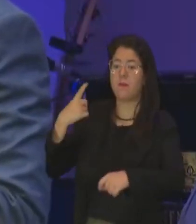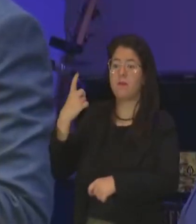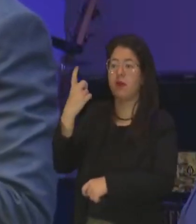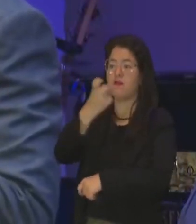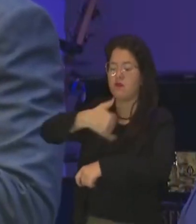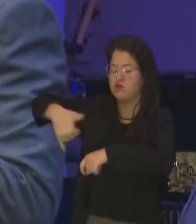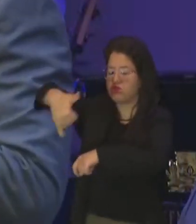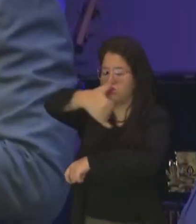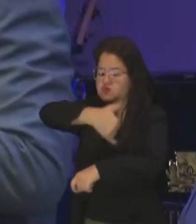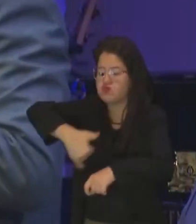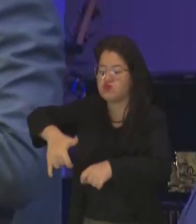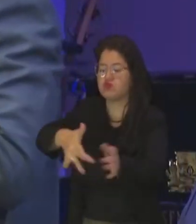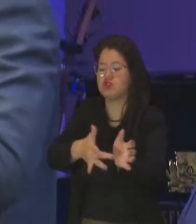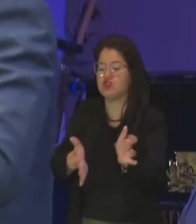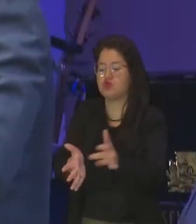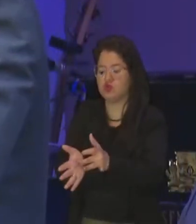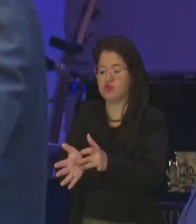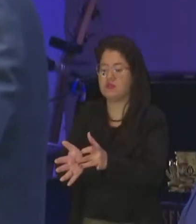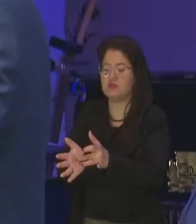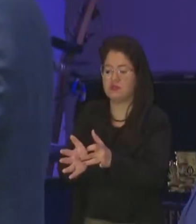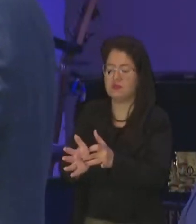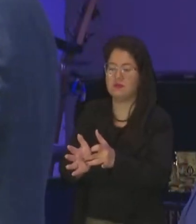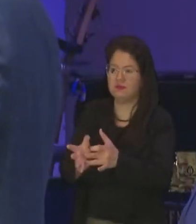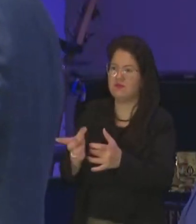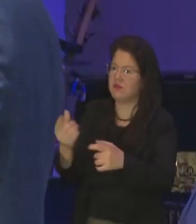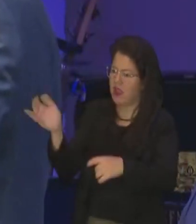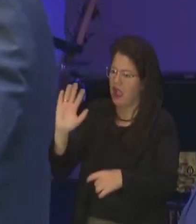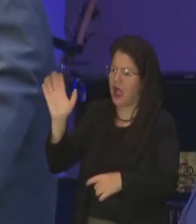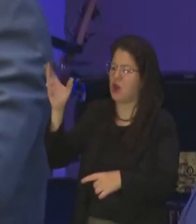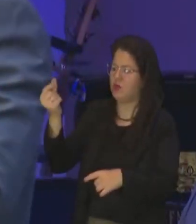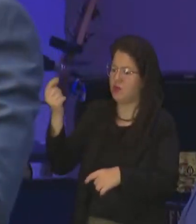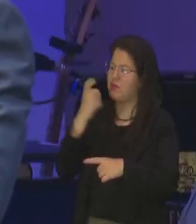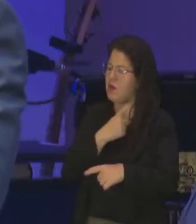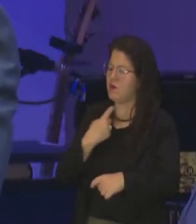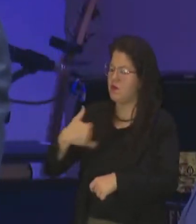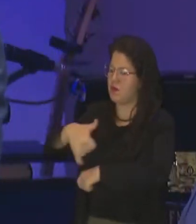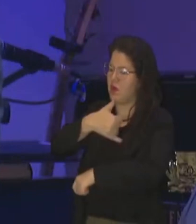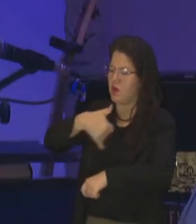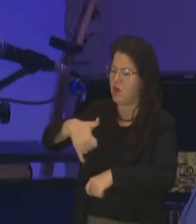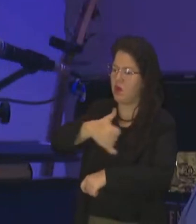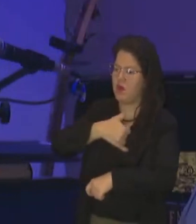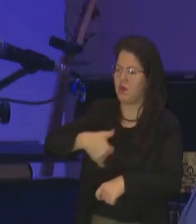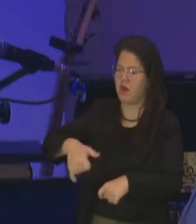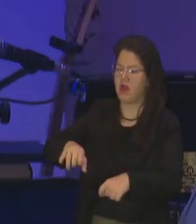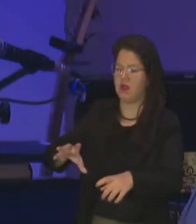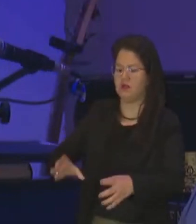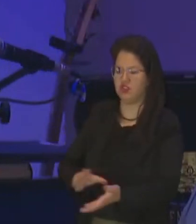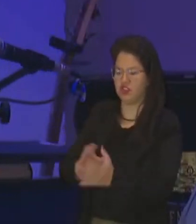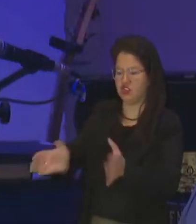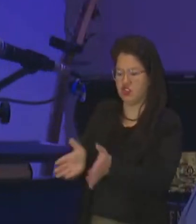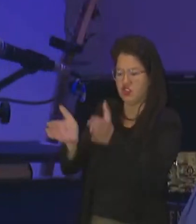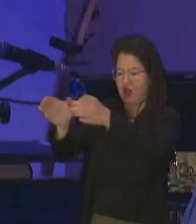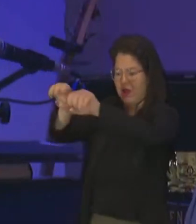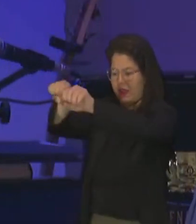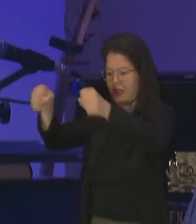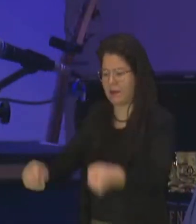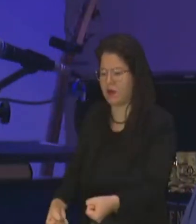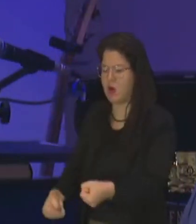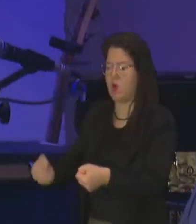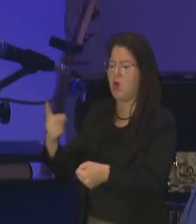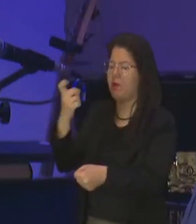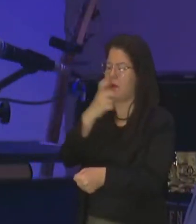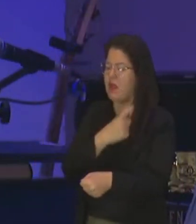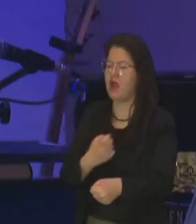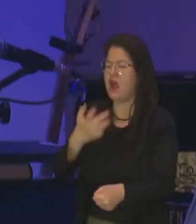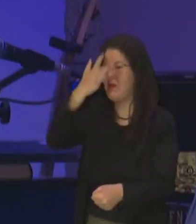caro, na semana do sepultamento de Jesus. E alguns ali não gostaram que ela quebrou aquele perfume e falaram, ela devia ter vendido